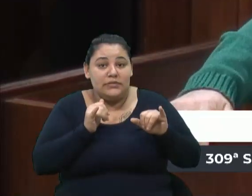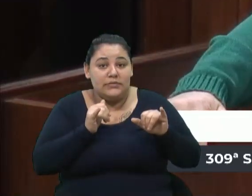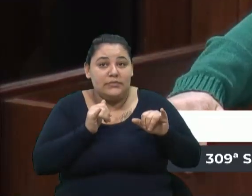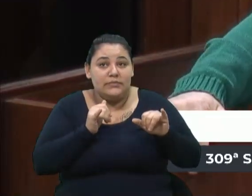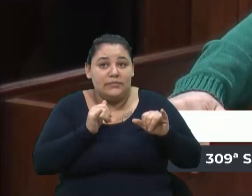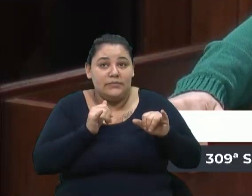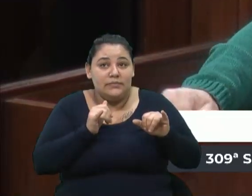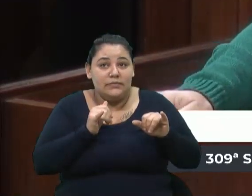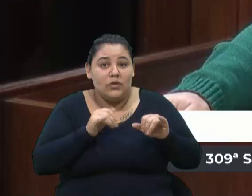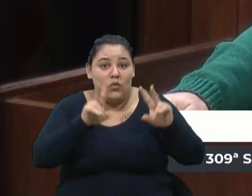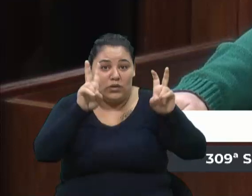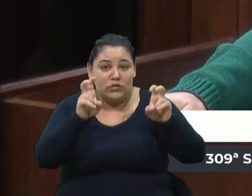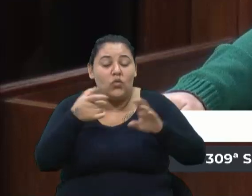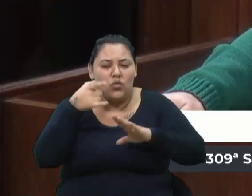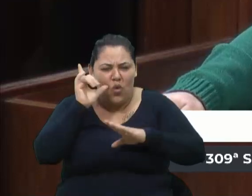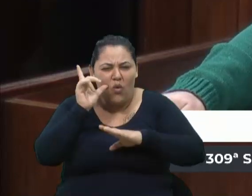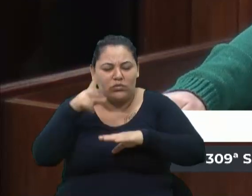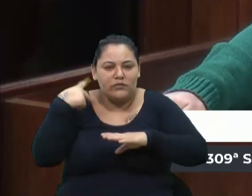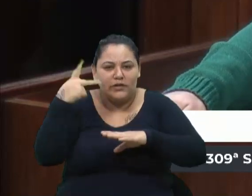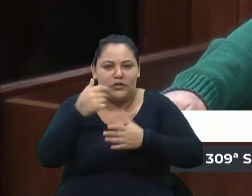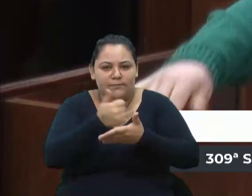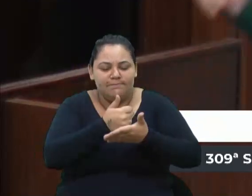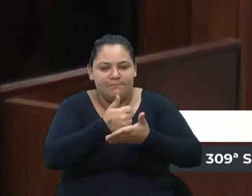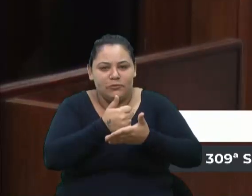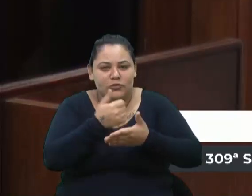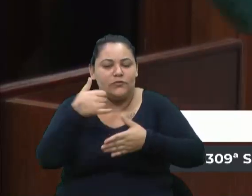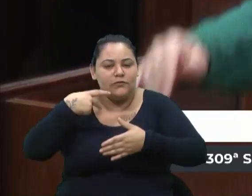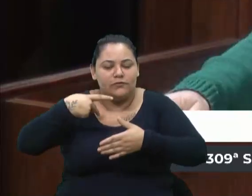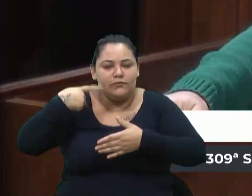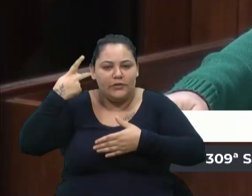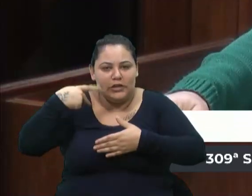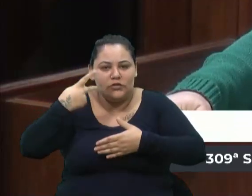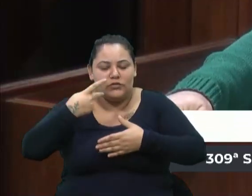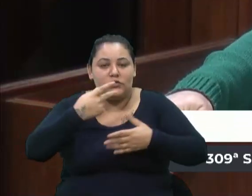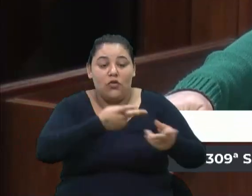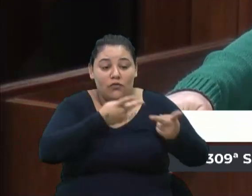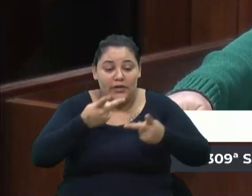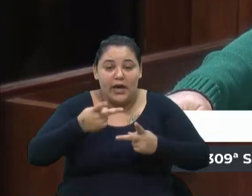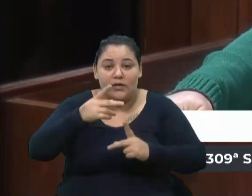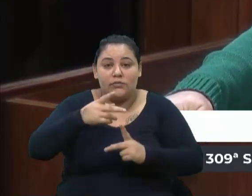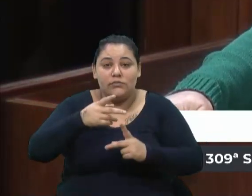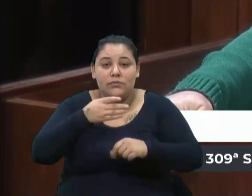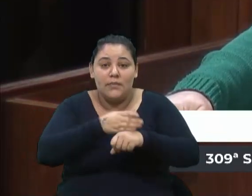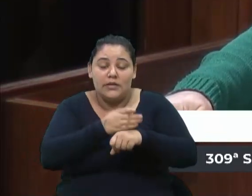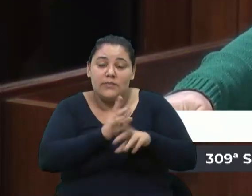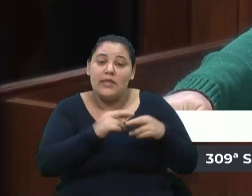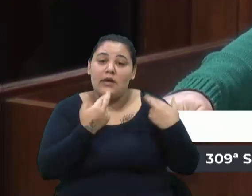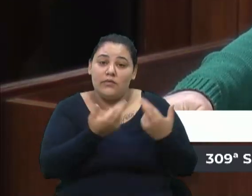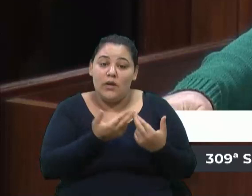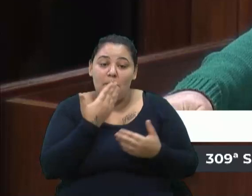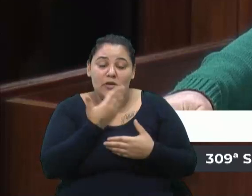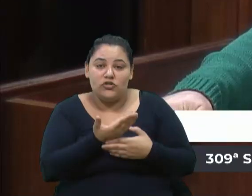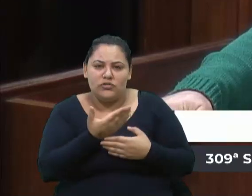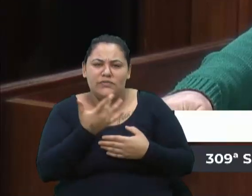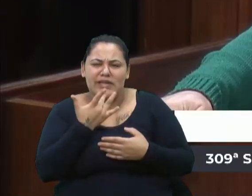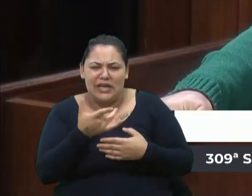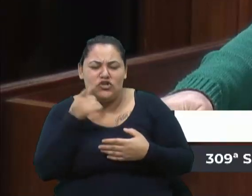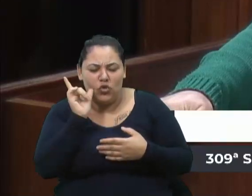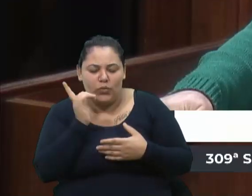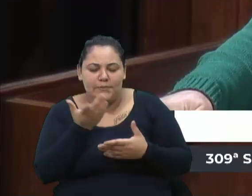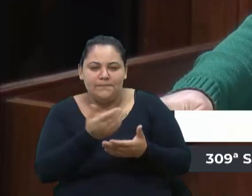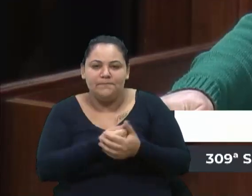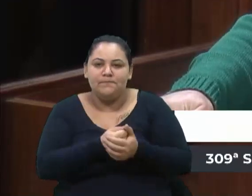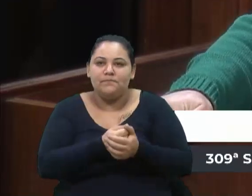foi a pauta da reunião ontem né dos vereadores da base que foram convidados né para participar de uma reunião ou pediram na tarde de ontem né